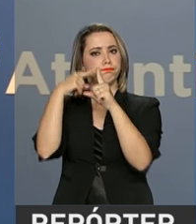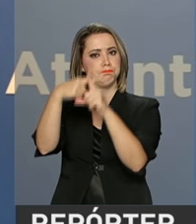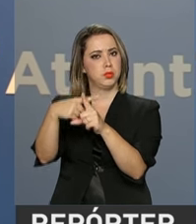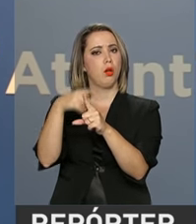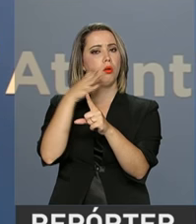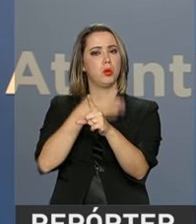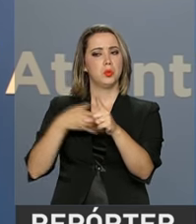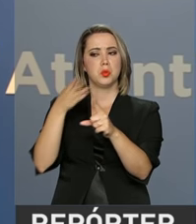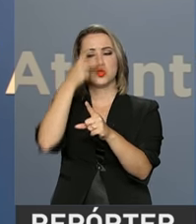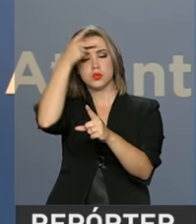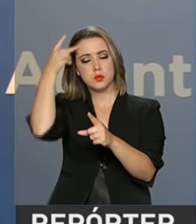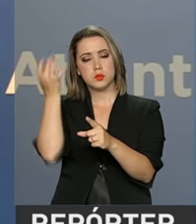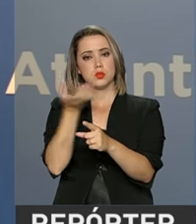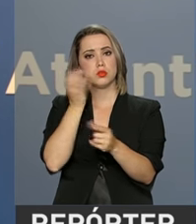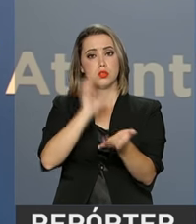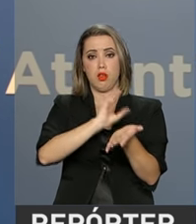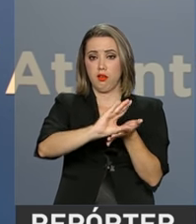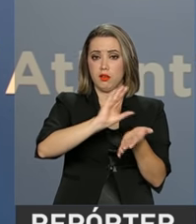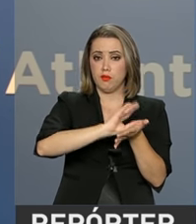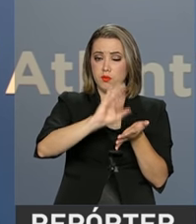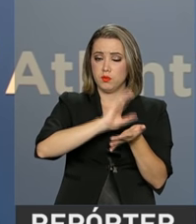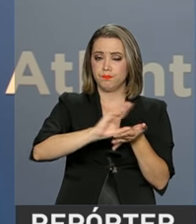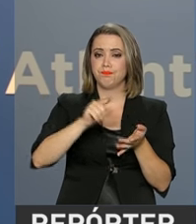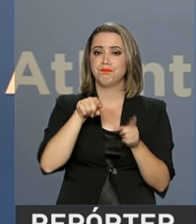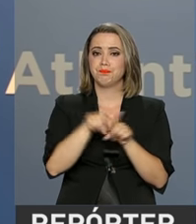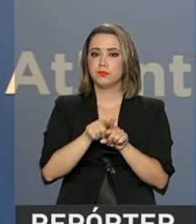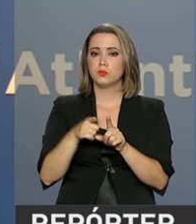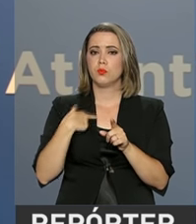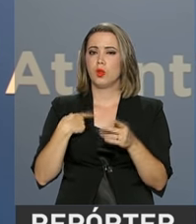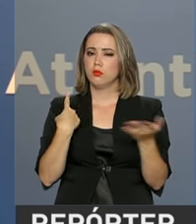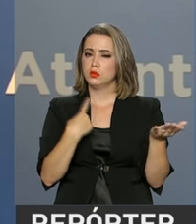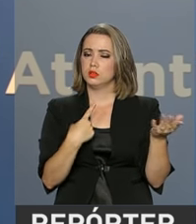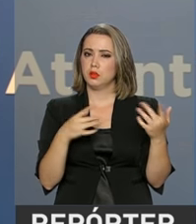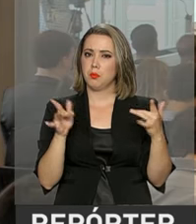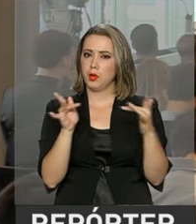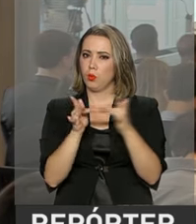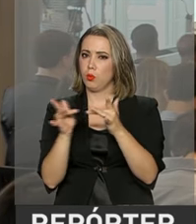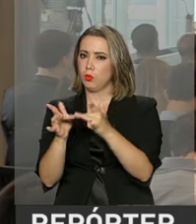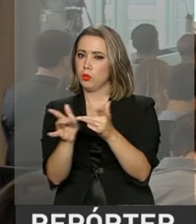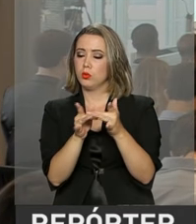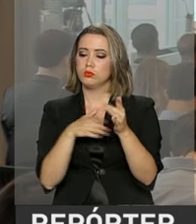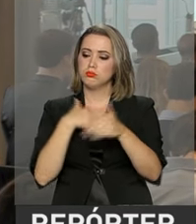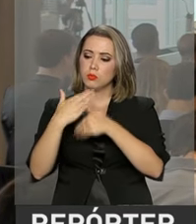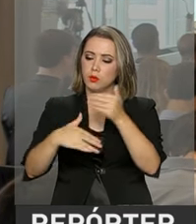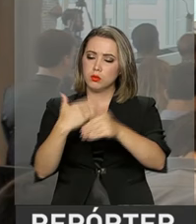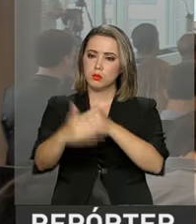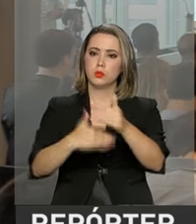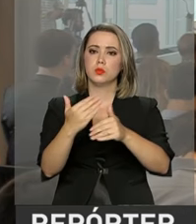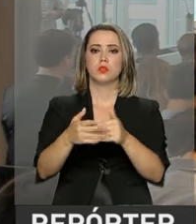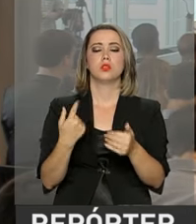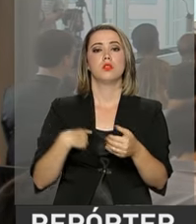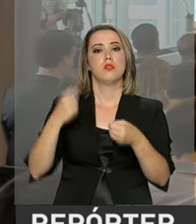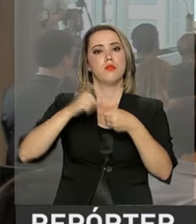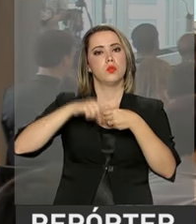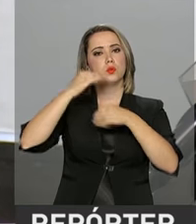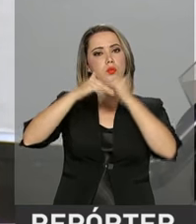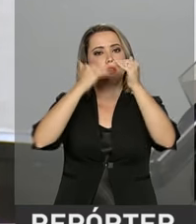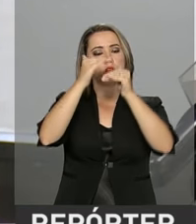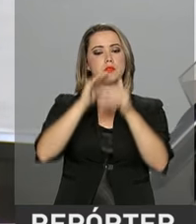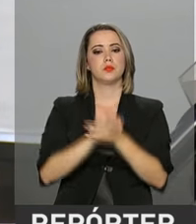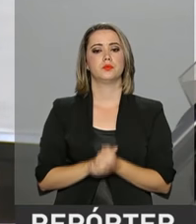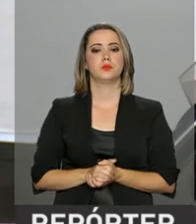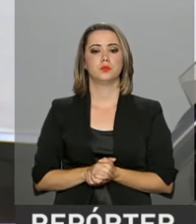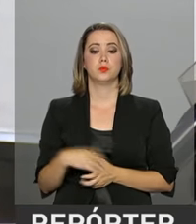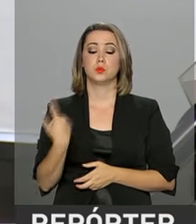entre os investidores internacionais ainda um consenso de que as reformas estão caminhando e o brasil voltou a crescer a